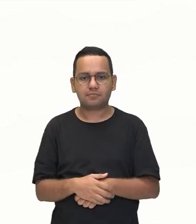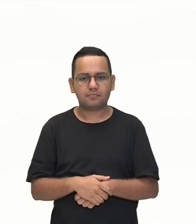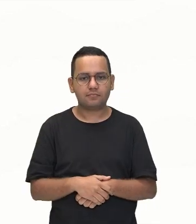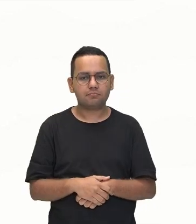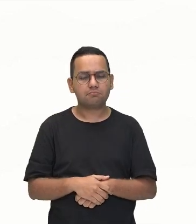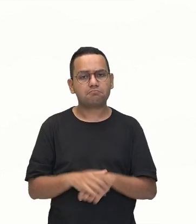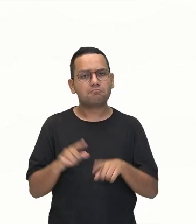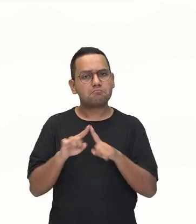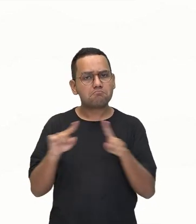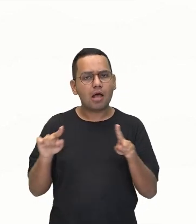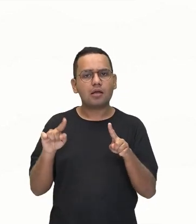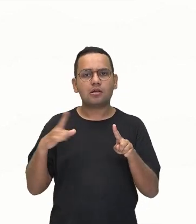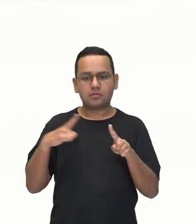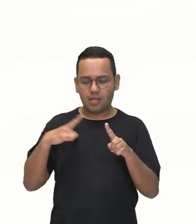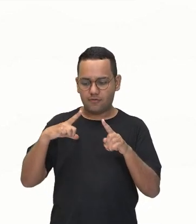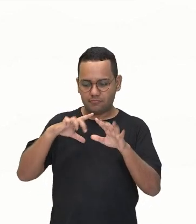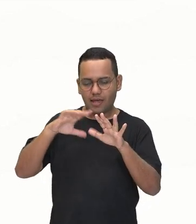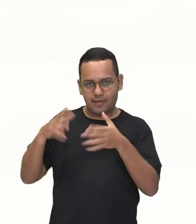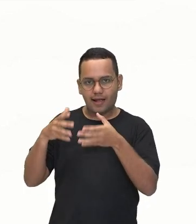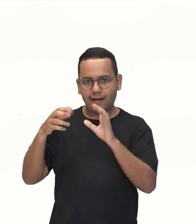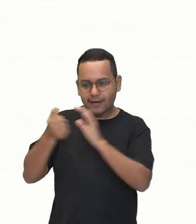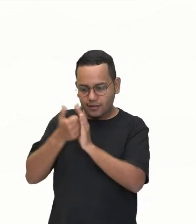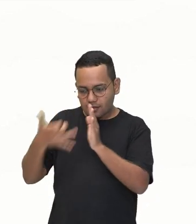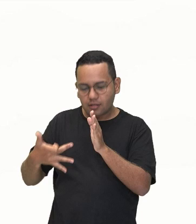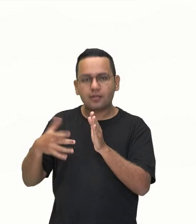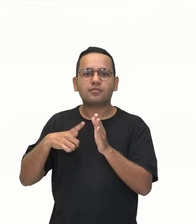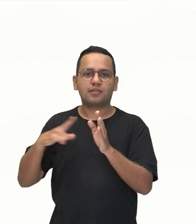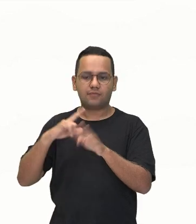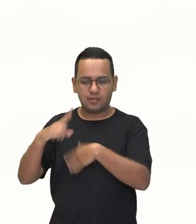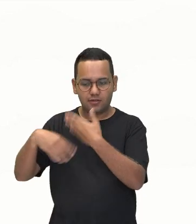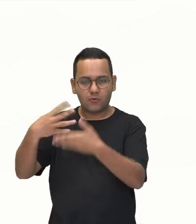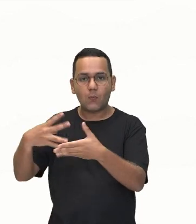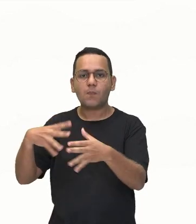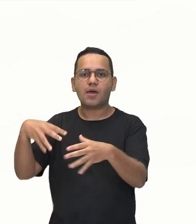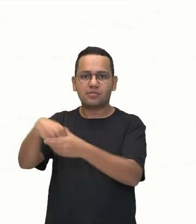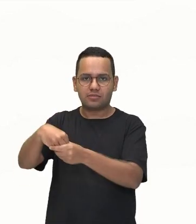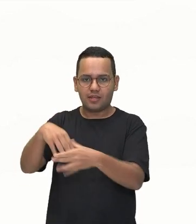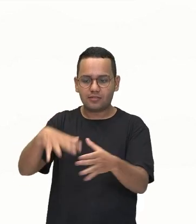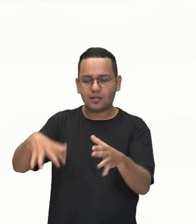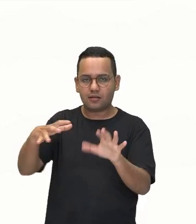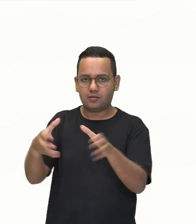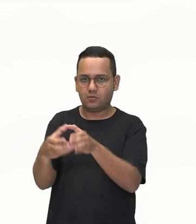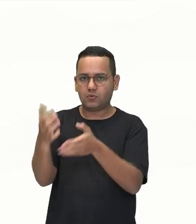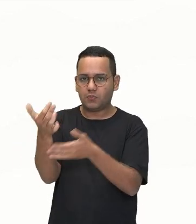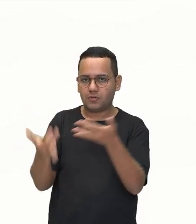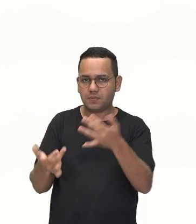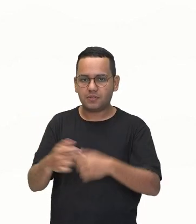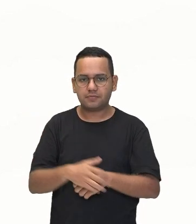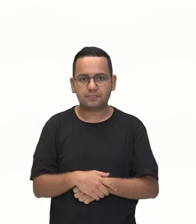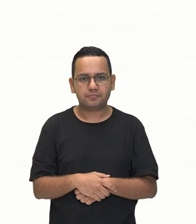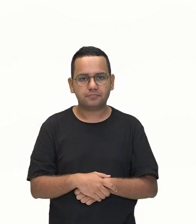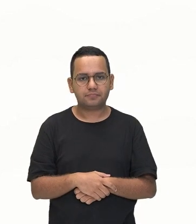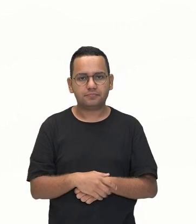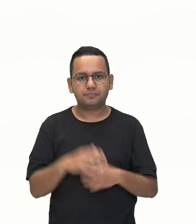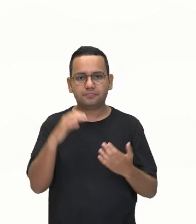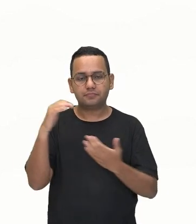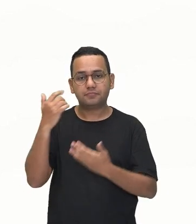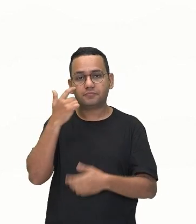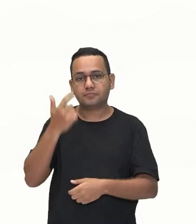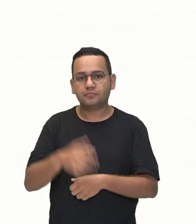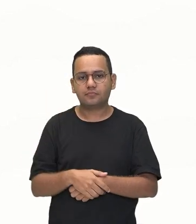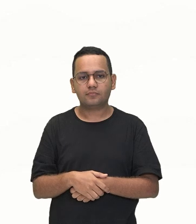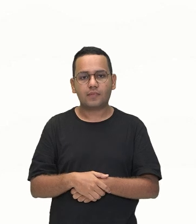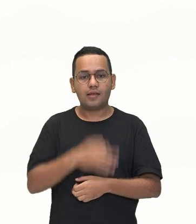aos descendentes, chamada de lei da herança dos caracteres adquiridos. Vejam aí as críticas e pontos fracos do